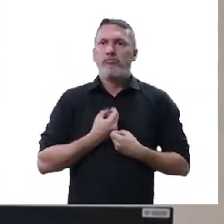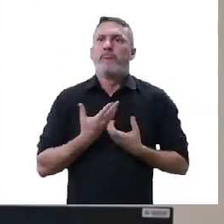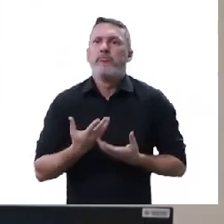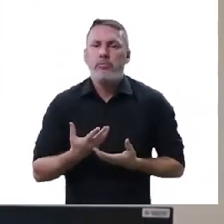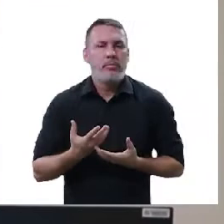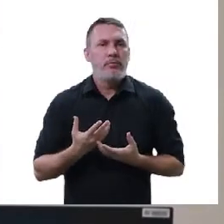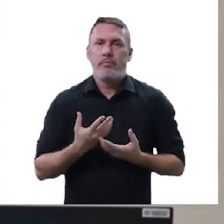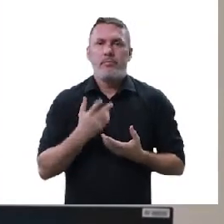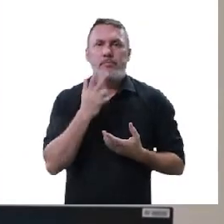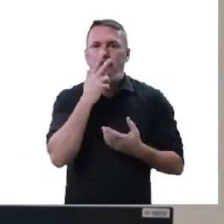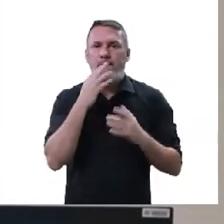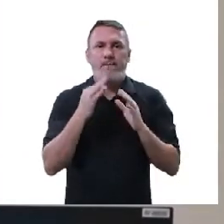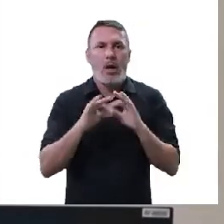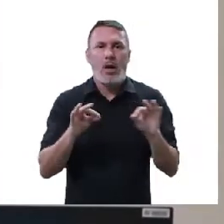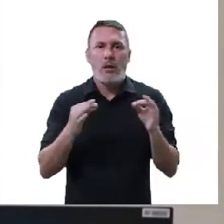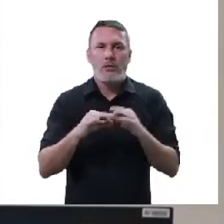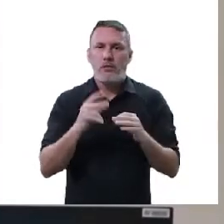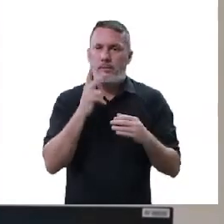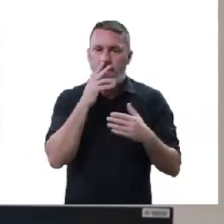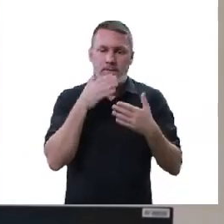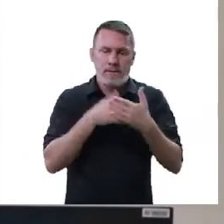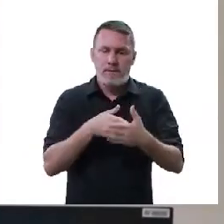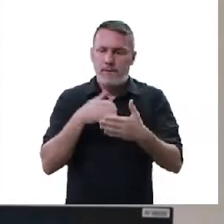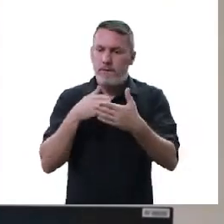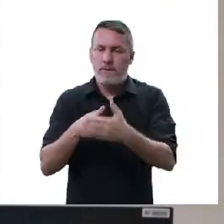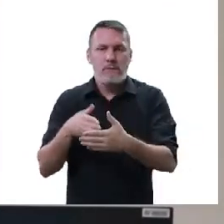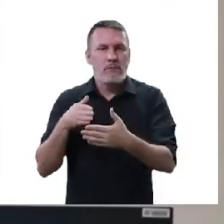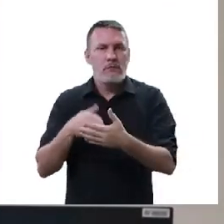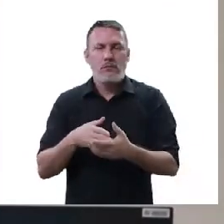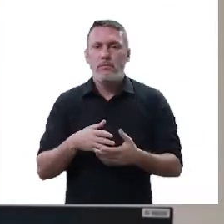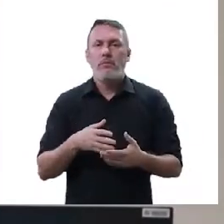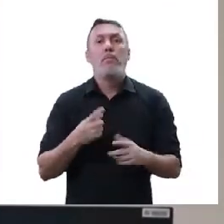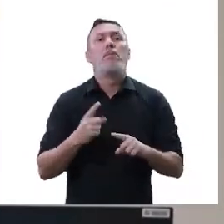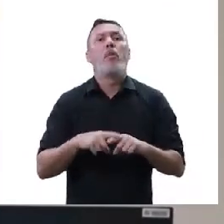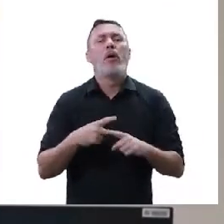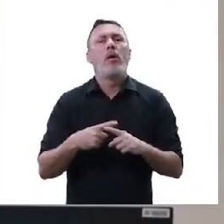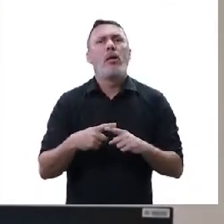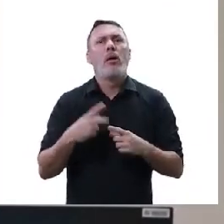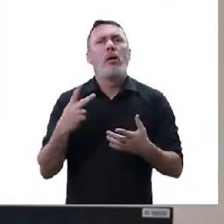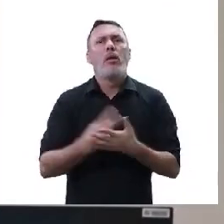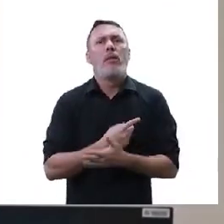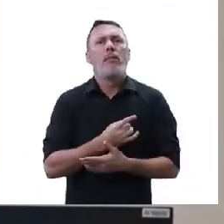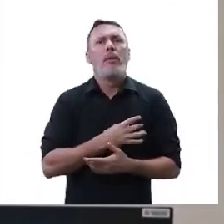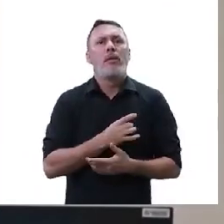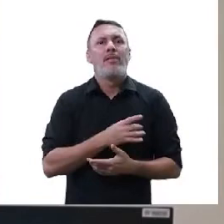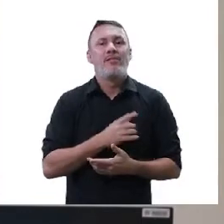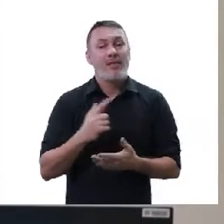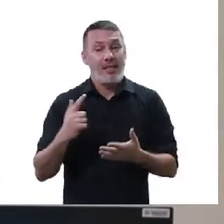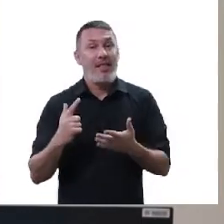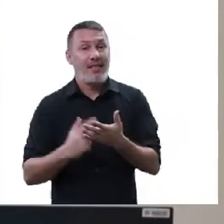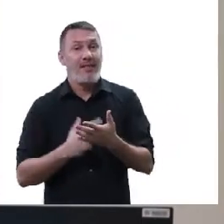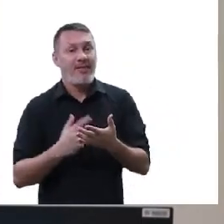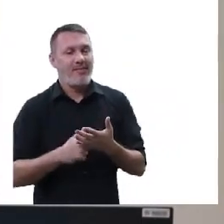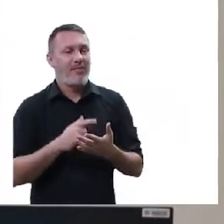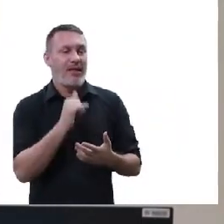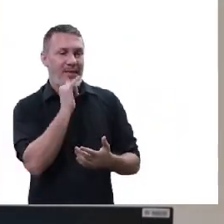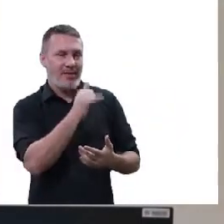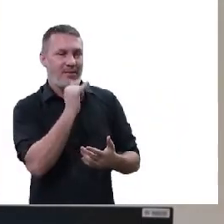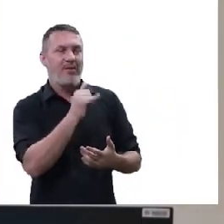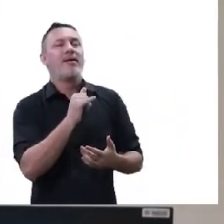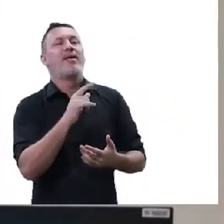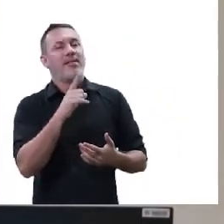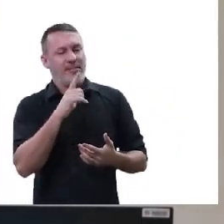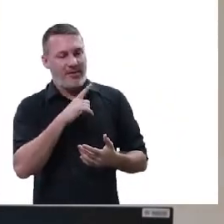ele não conseguia montar as frases. E sabe por que ele tinha medo de falar? Porque o narrador lhe diz que em